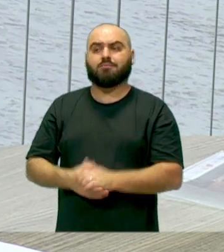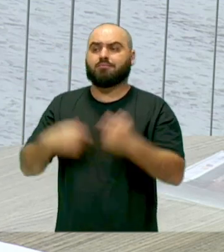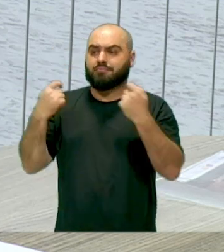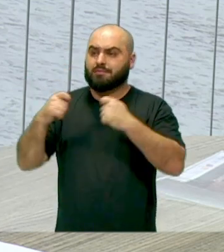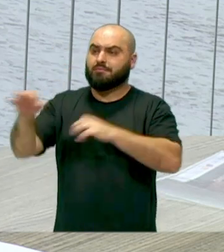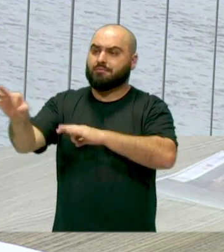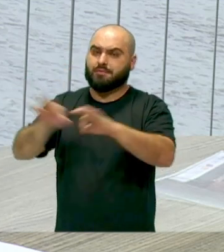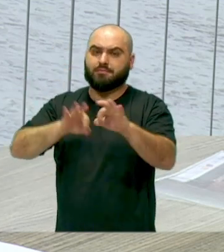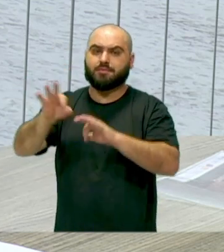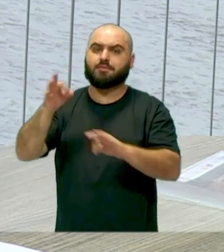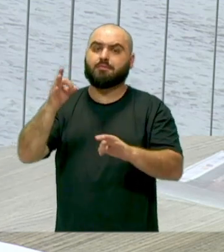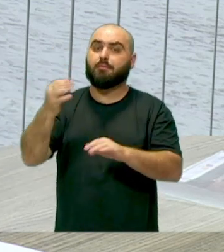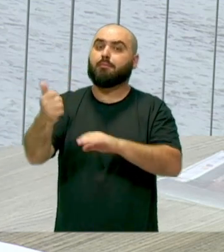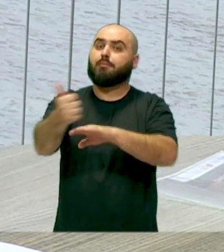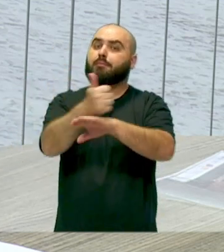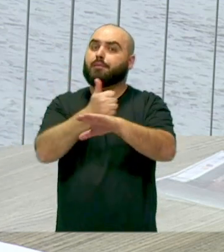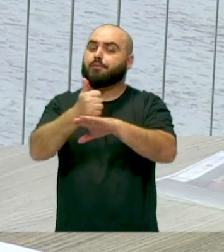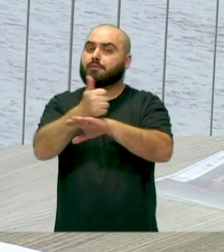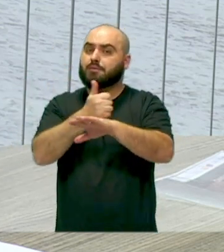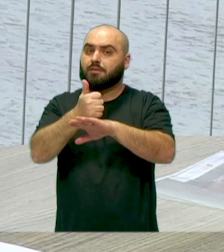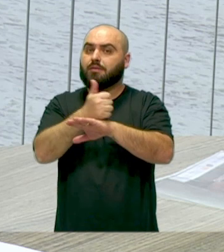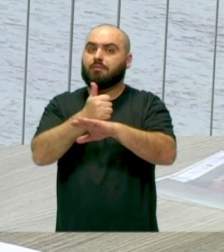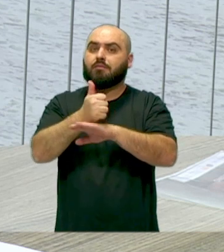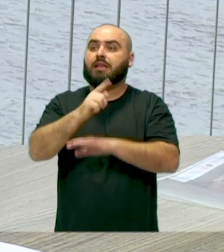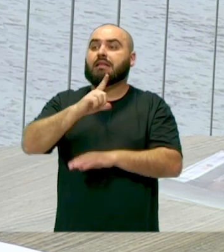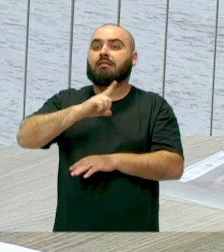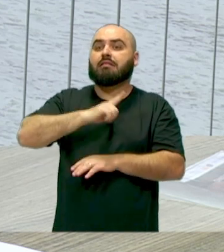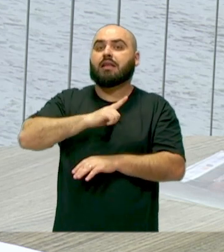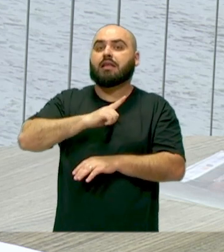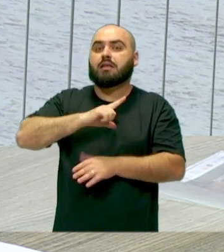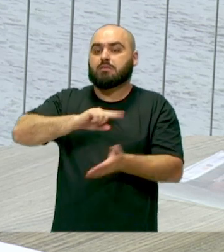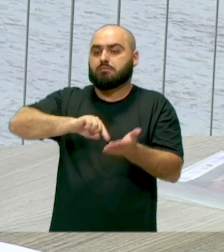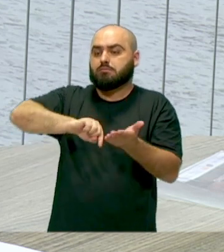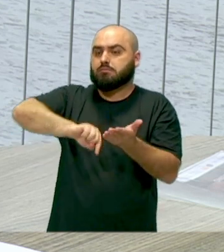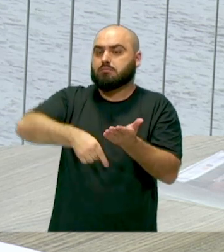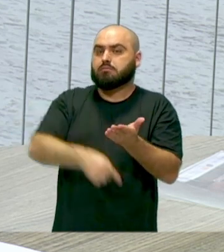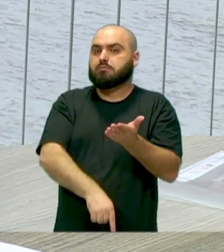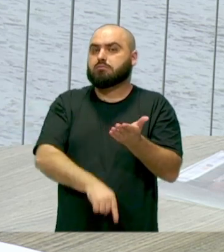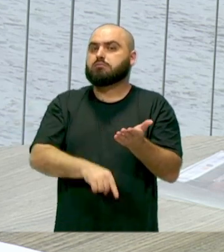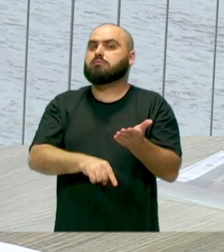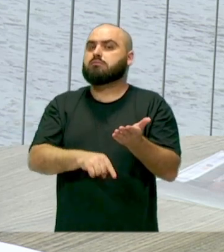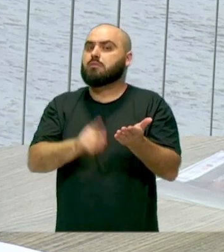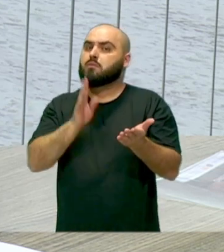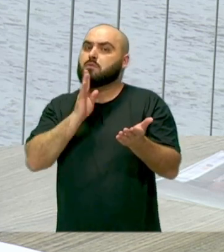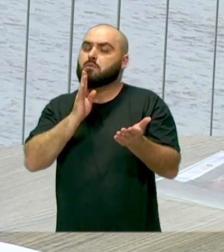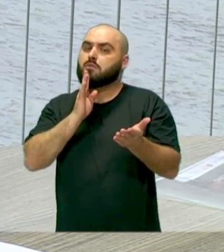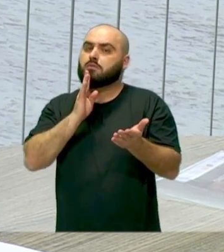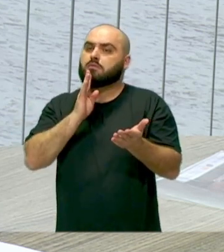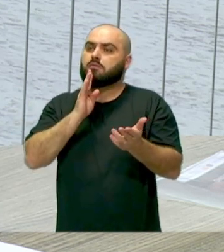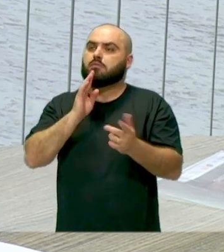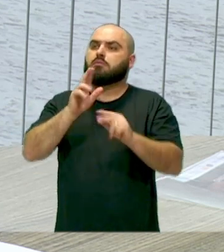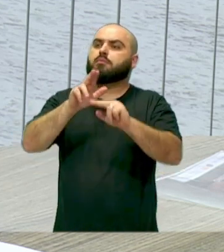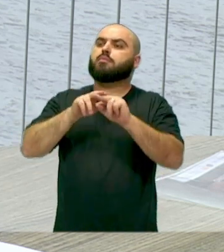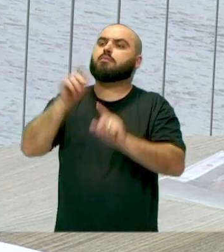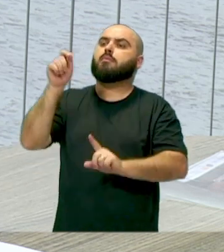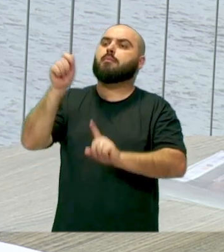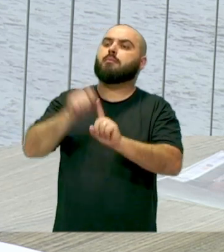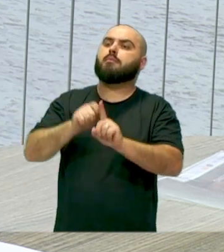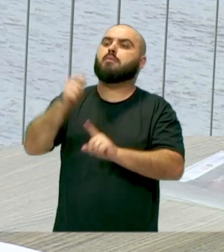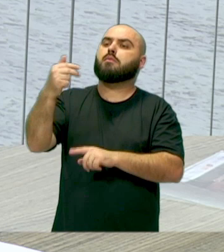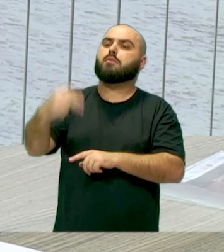preparada por profissionais que tenham conhecimento. Né? Então, o que é que o mês de novembro, a